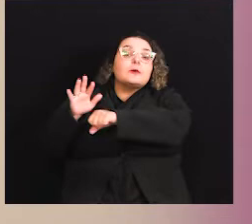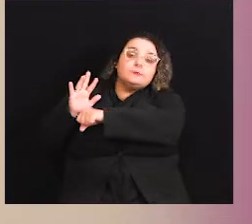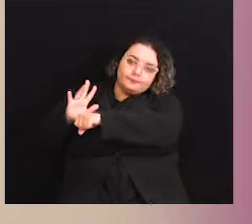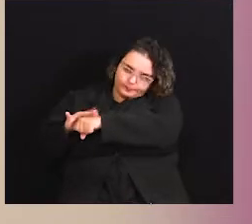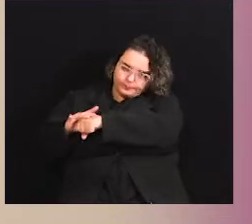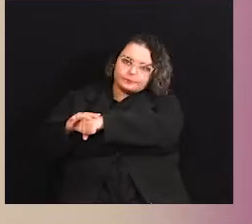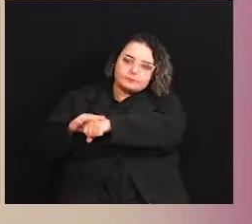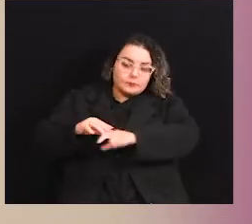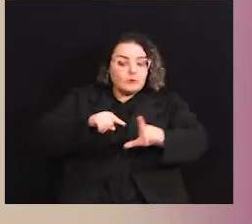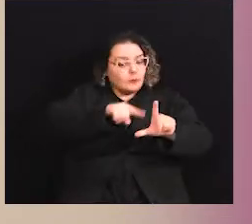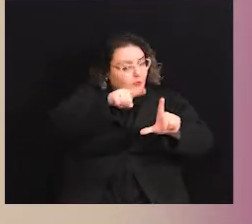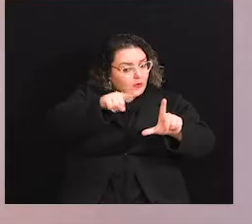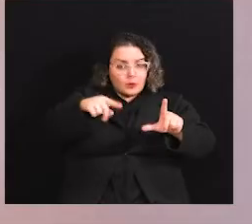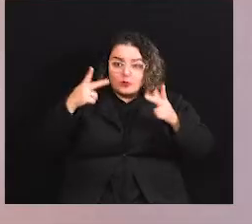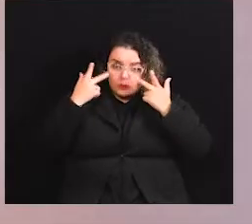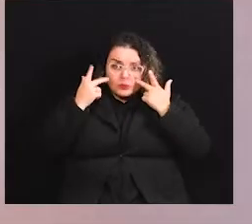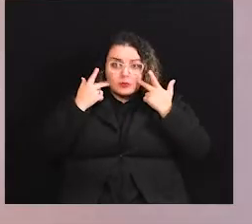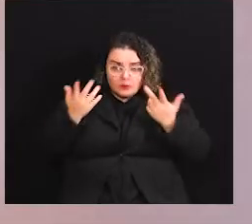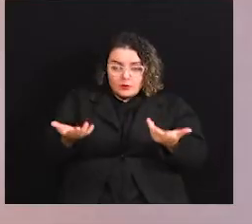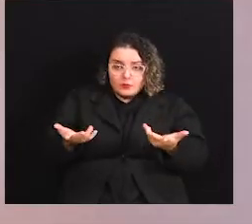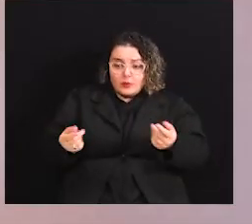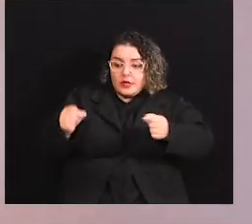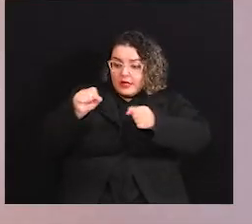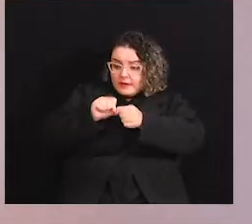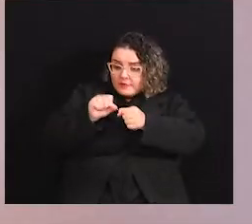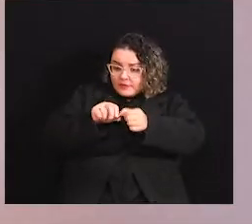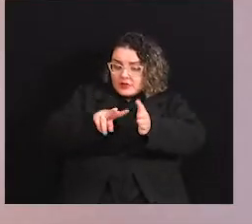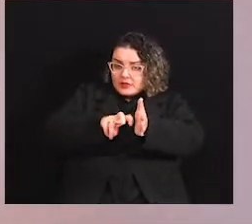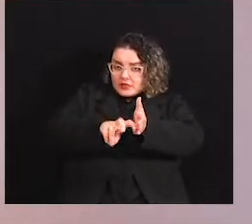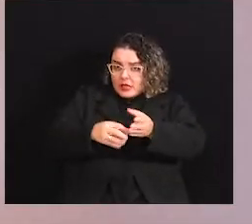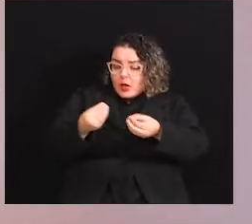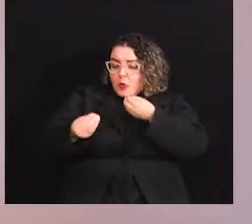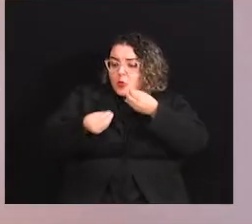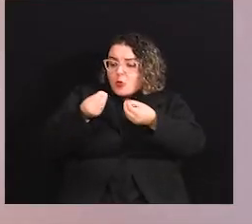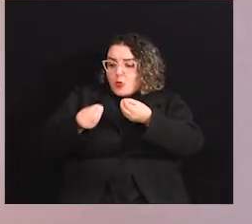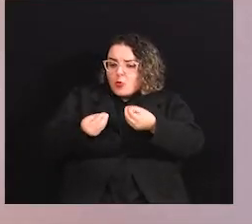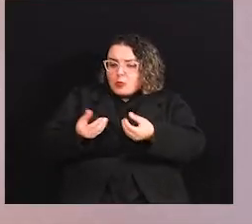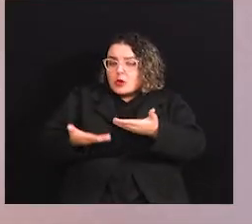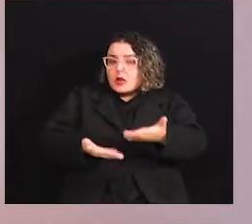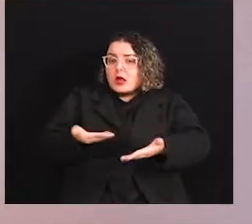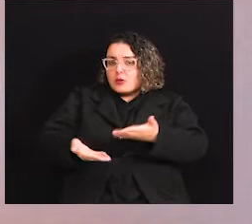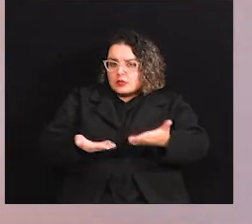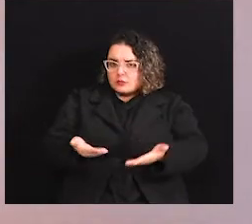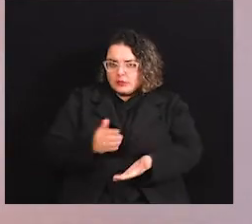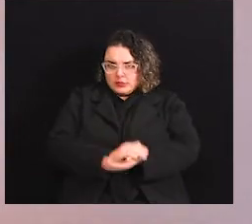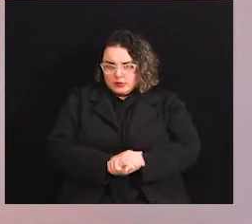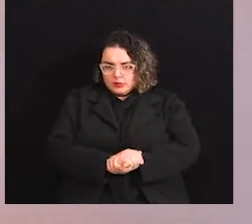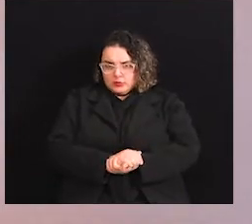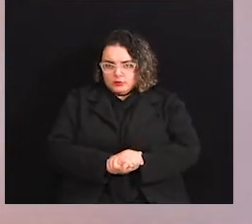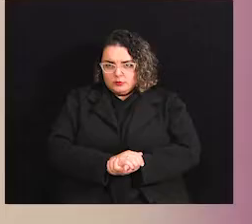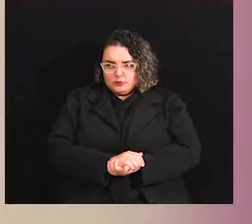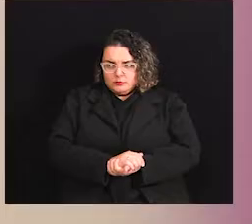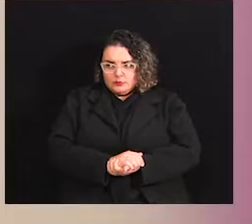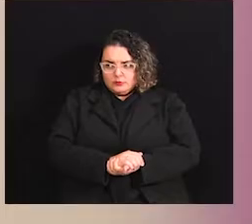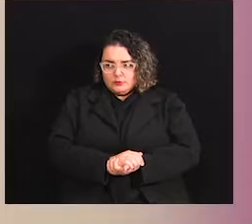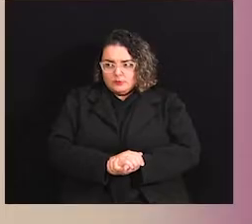com curva normal. E feito esse diagnóstico, doutor, como que é o tratamento?